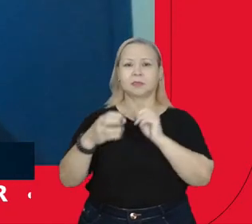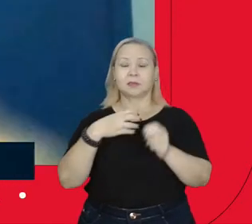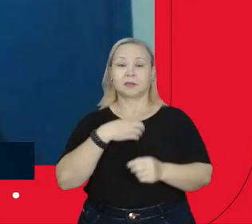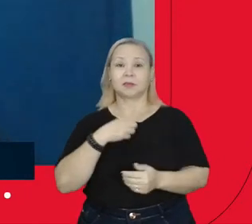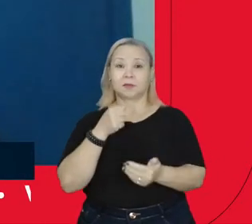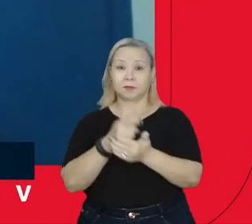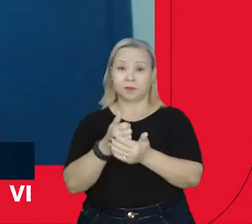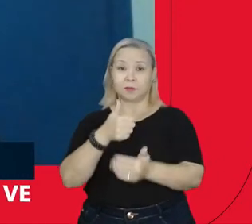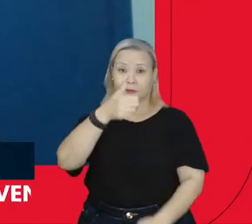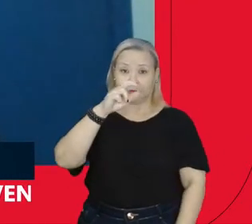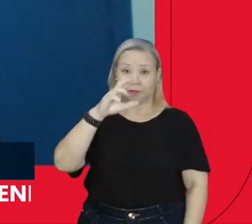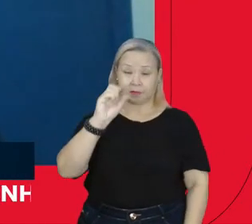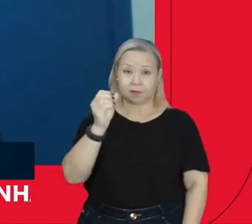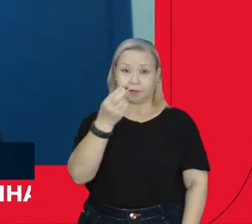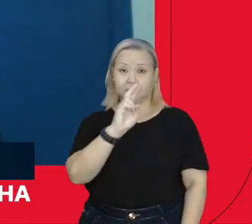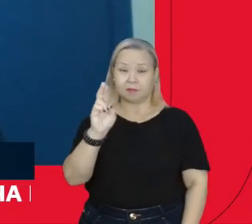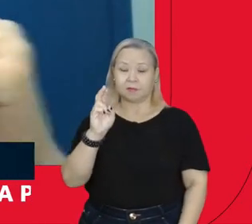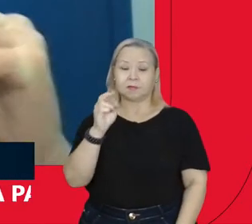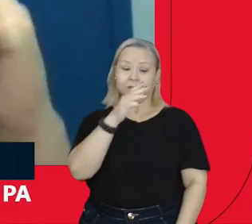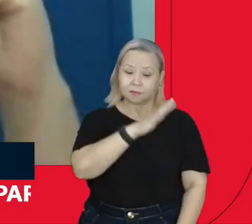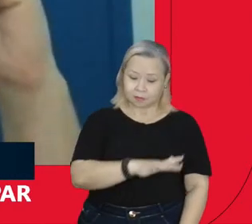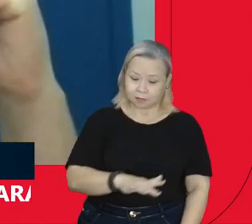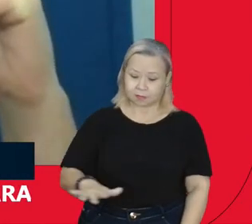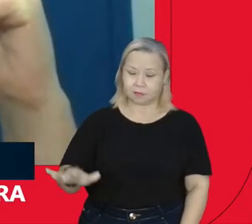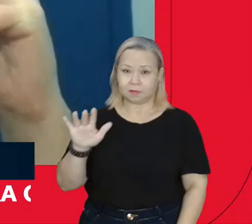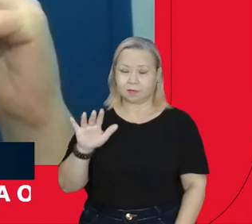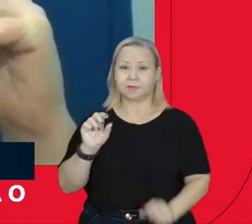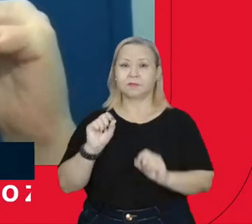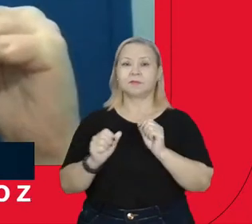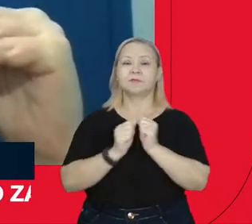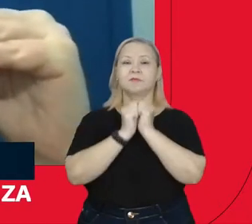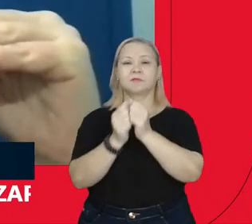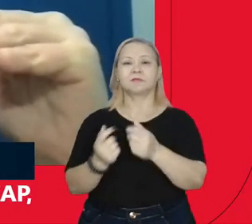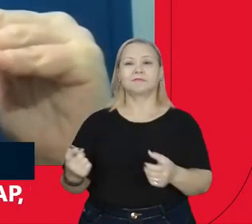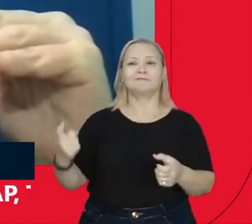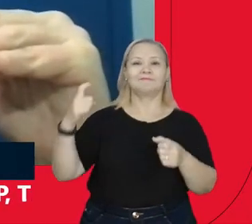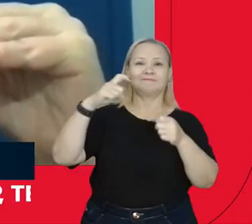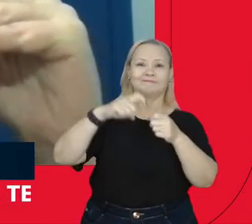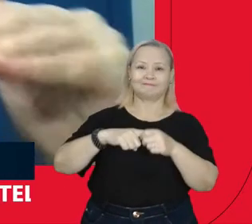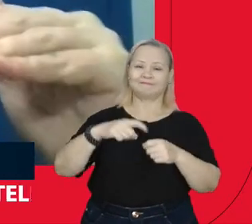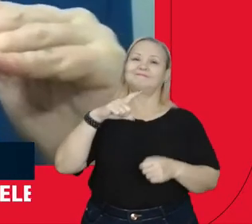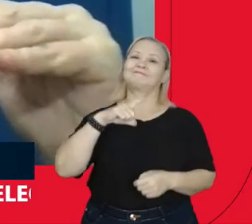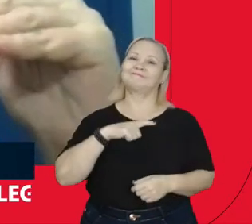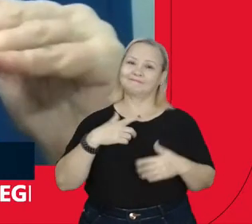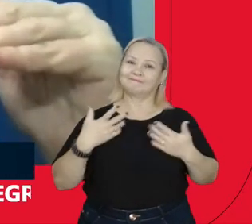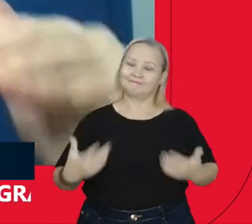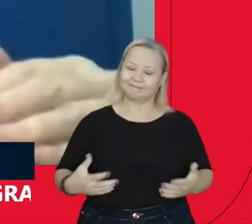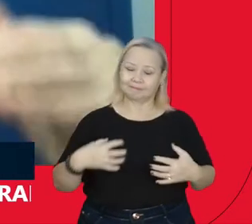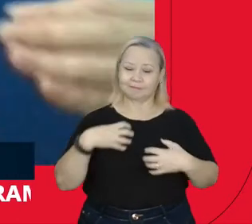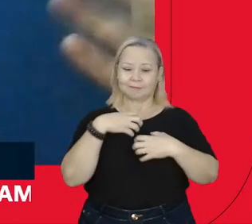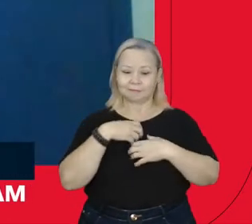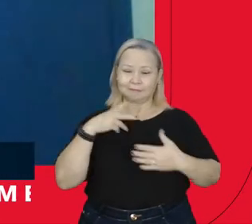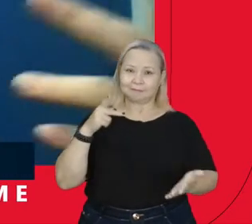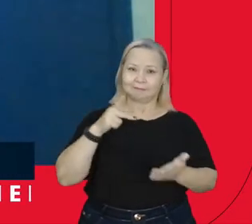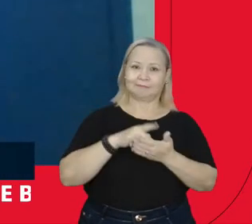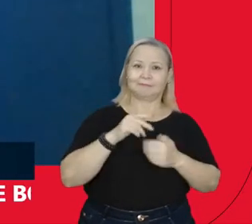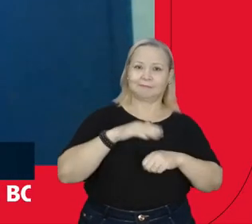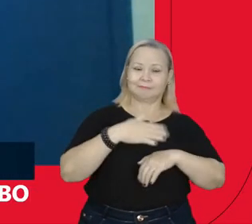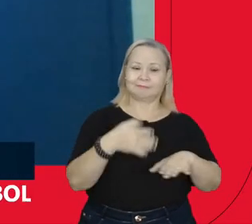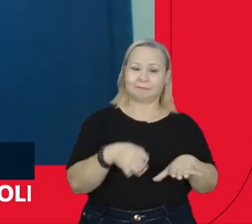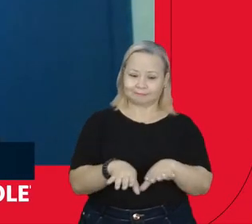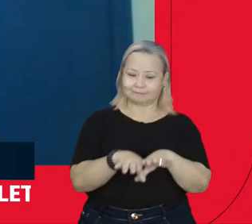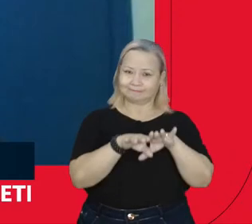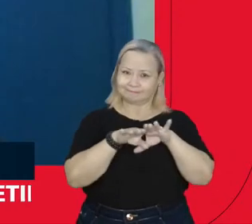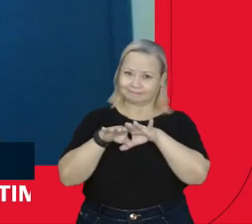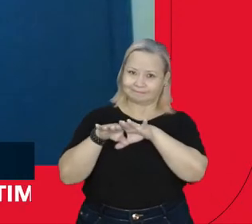pagar R$150 por criança. E com isso a gente volta a ter uma situação de mais equidade, de